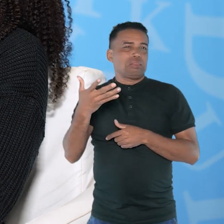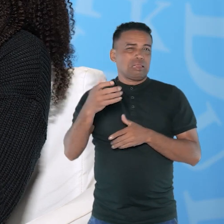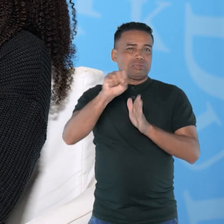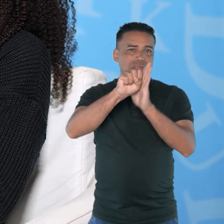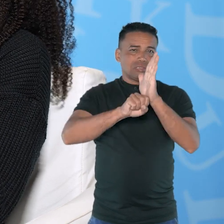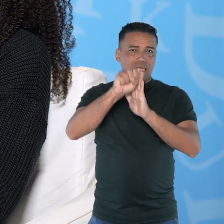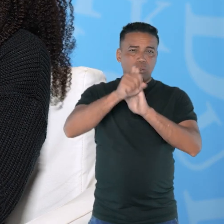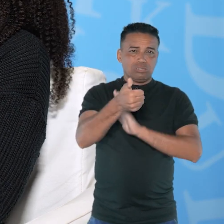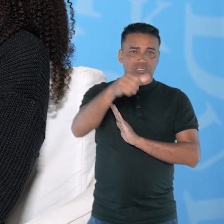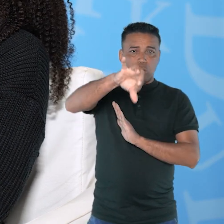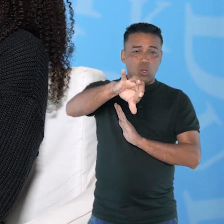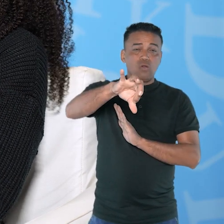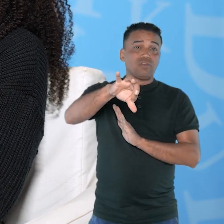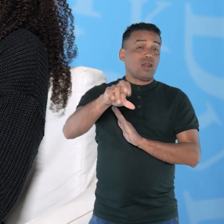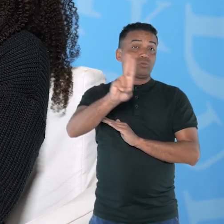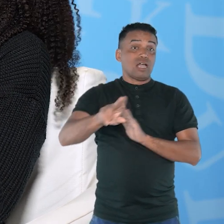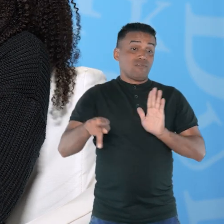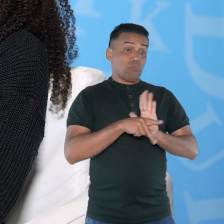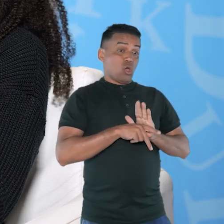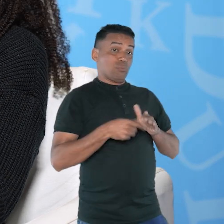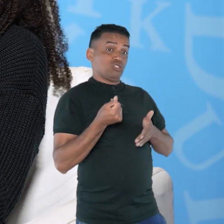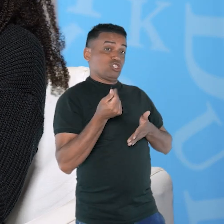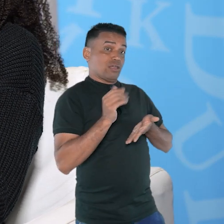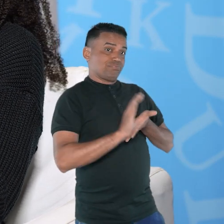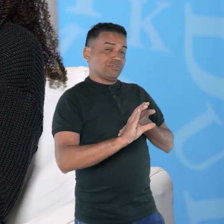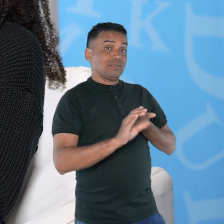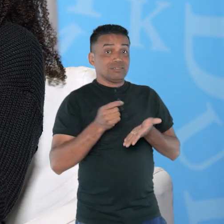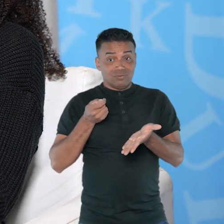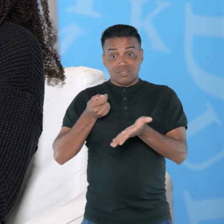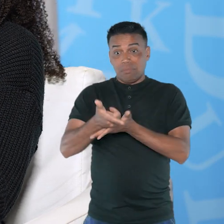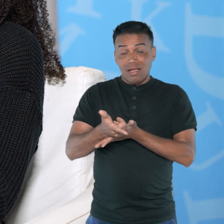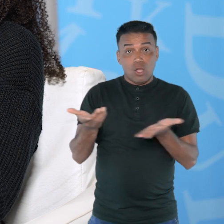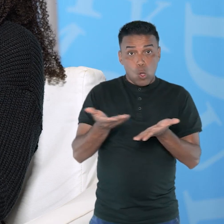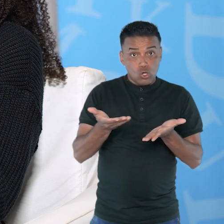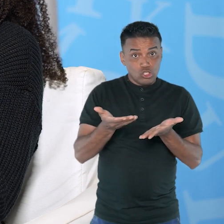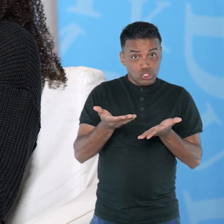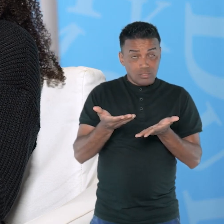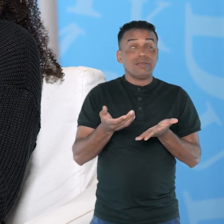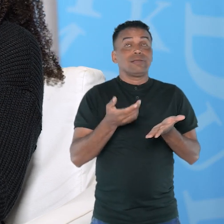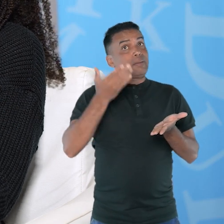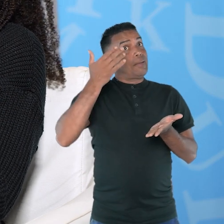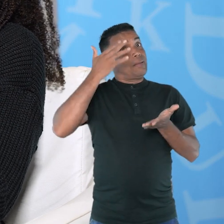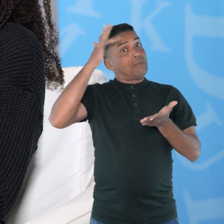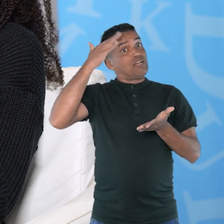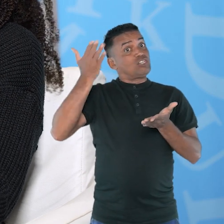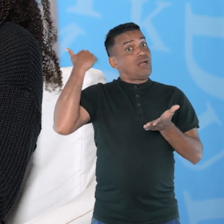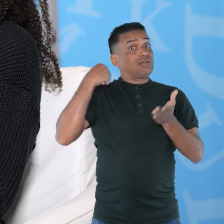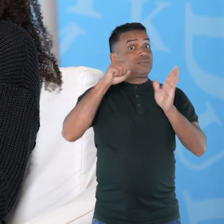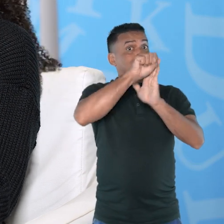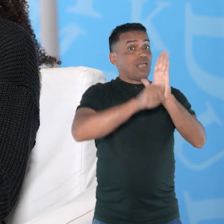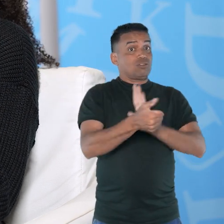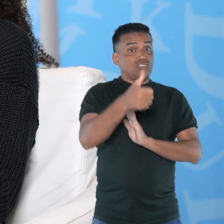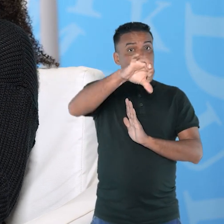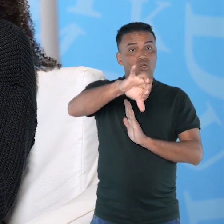ela publicava do próprio dinheiro, assim, óbvio, né? Imagina se você paga hoje para publicar um livro, imagina no século XIX. E ela publicava,